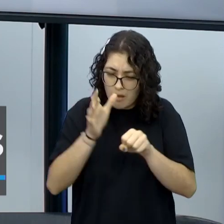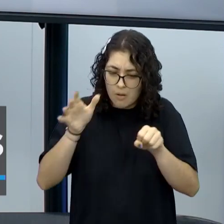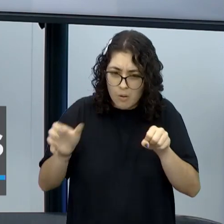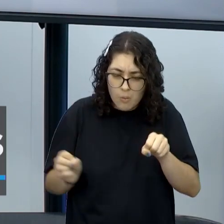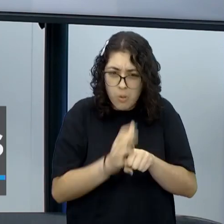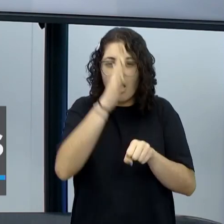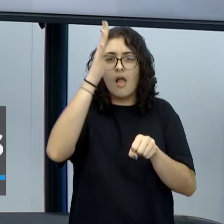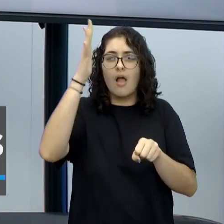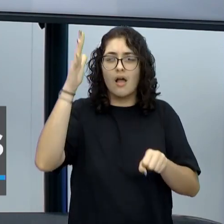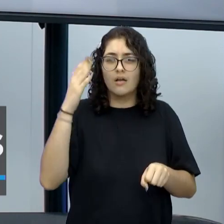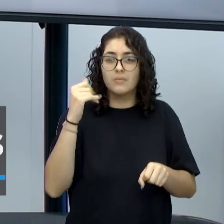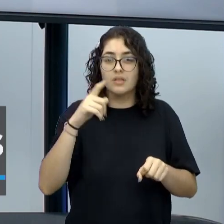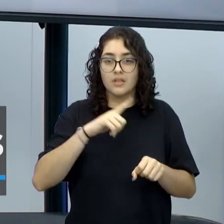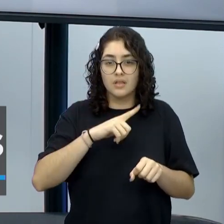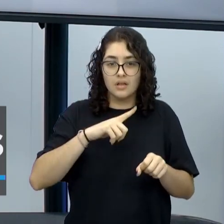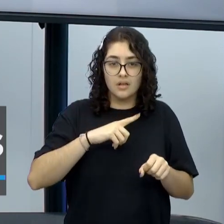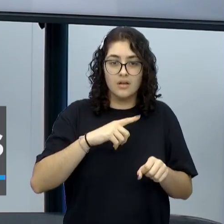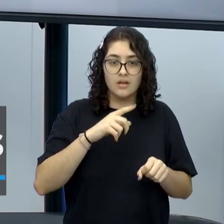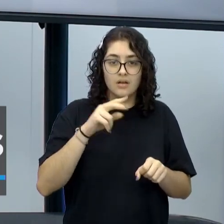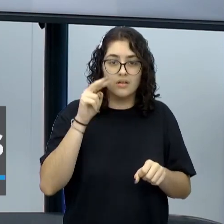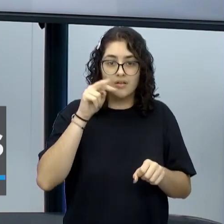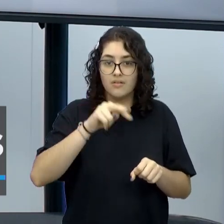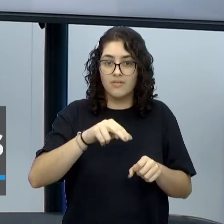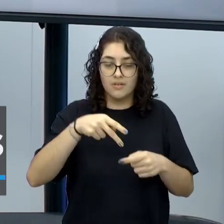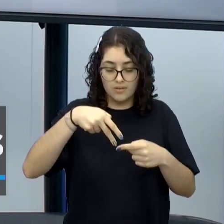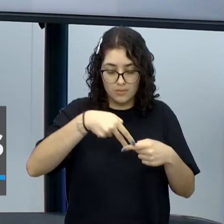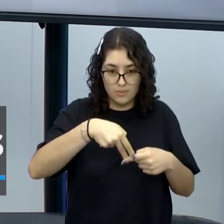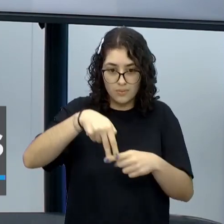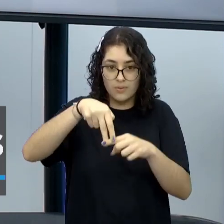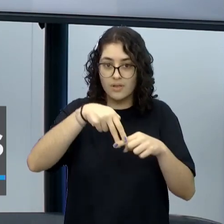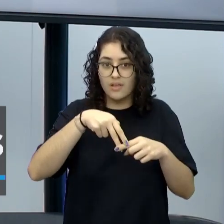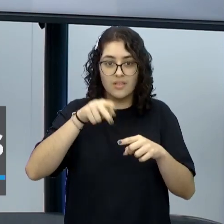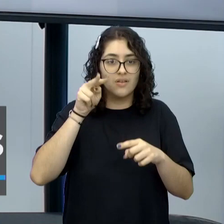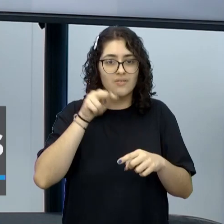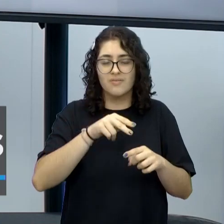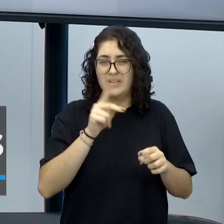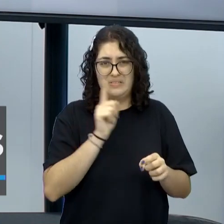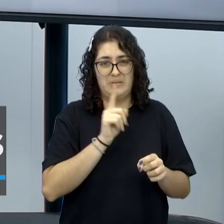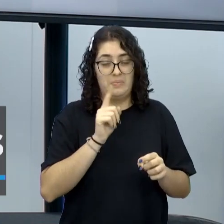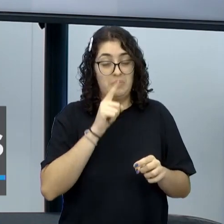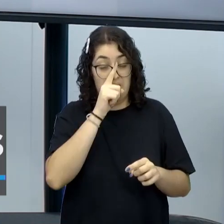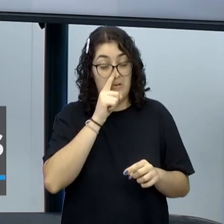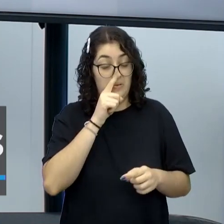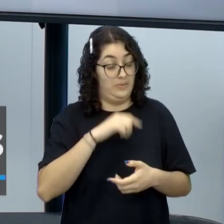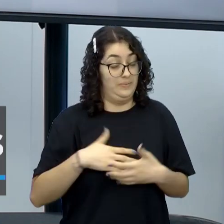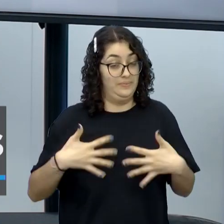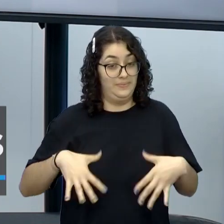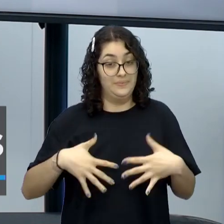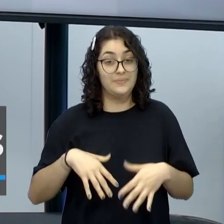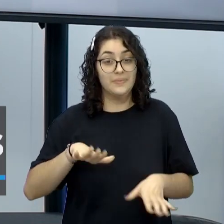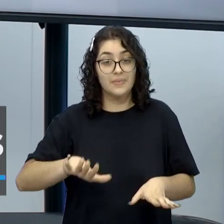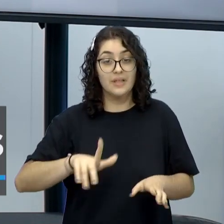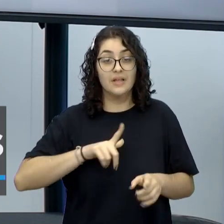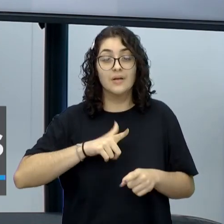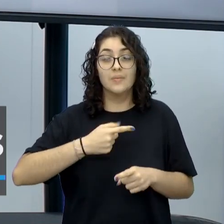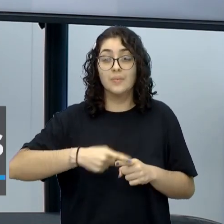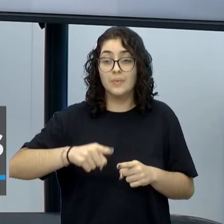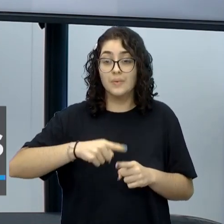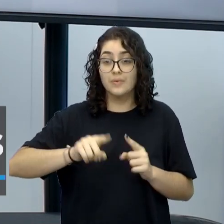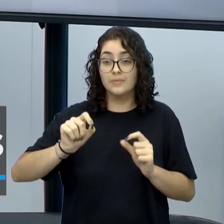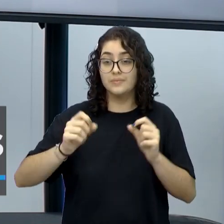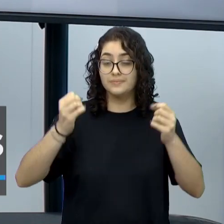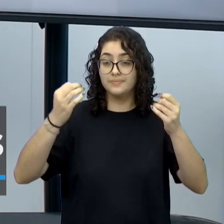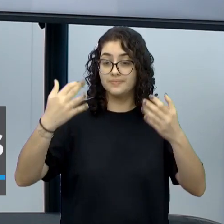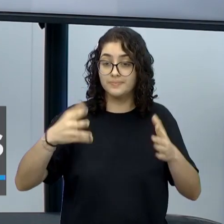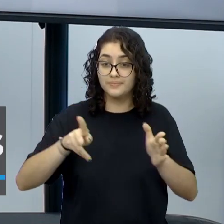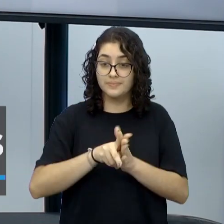É só vocês verem acidentes com... Não vejam acidentes com surfista, veja só a notícia, não precisa ver. Mas um dos maiores problemas de quando a gente fala sobre